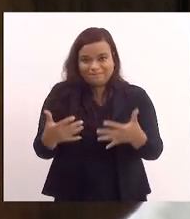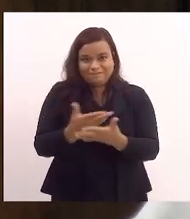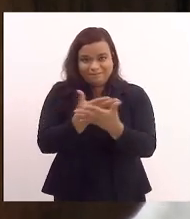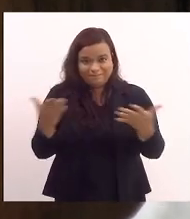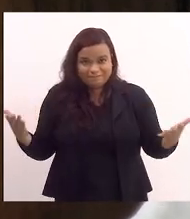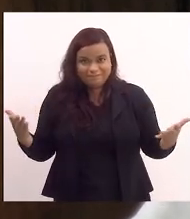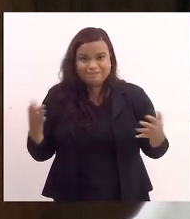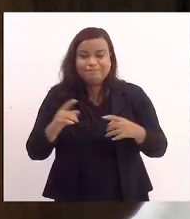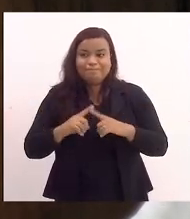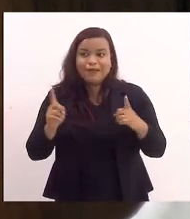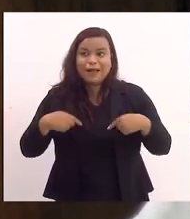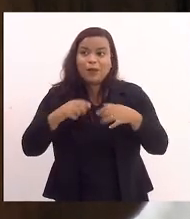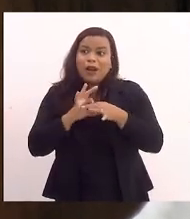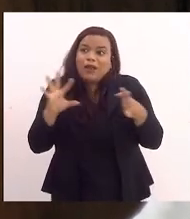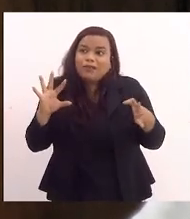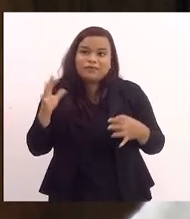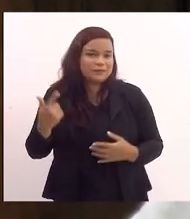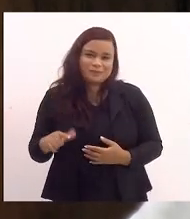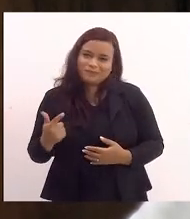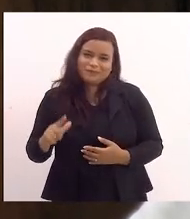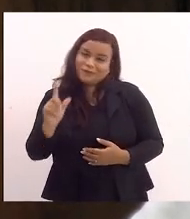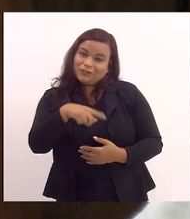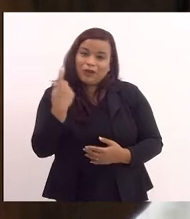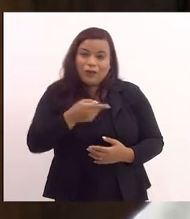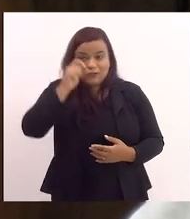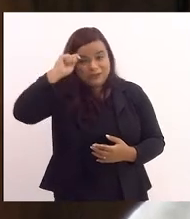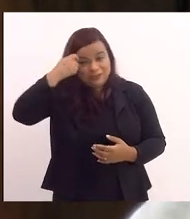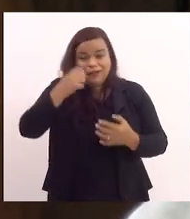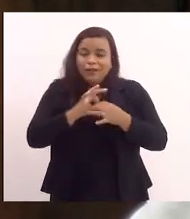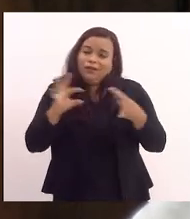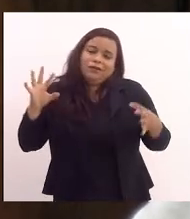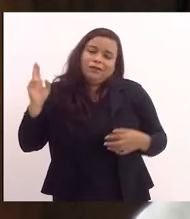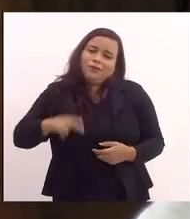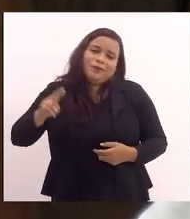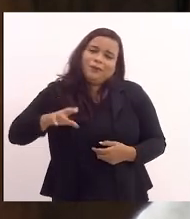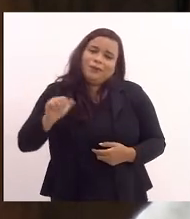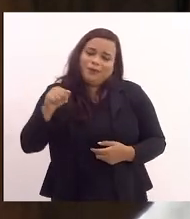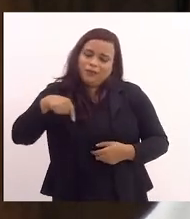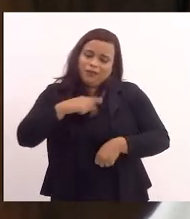Mas não estou livre, afinal, nós negros nunca fomos livres nesse país.